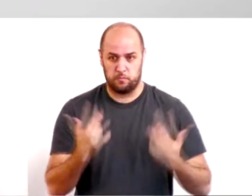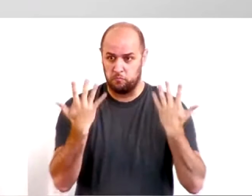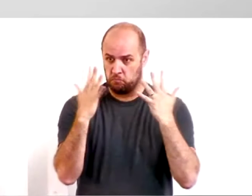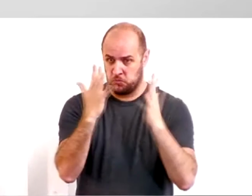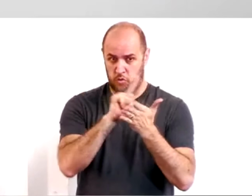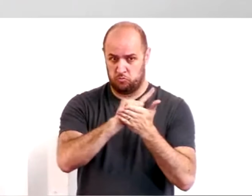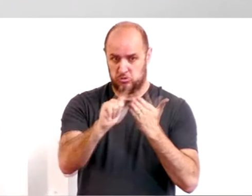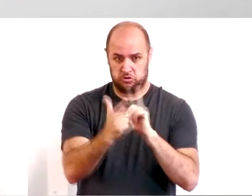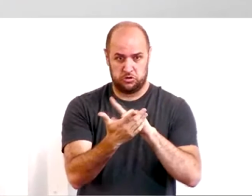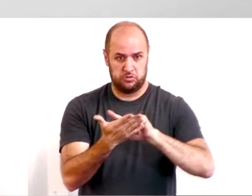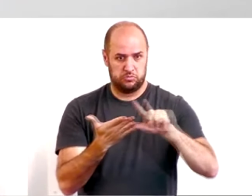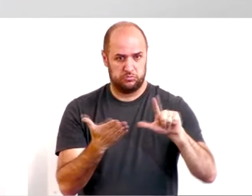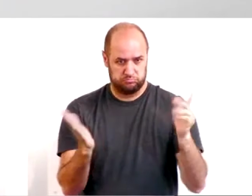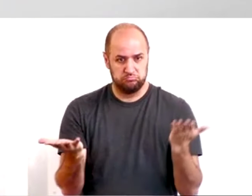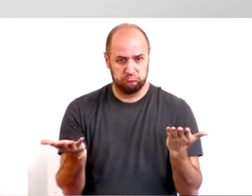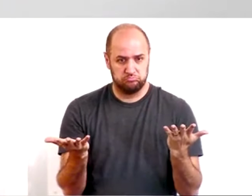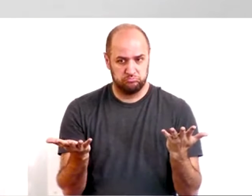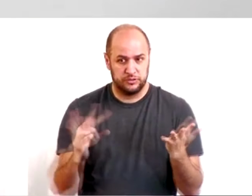significam